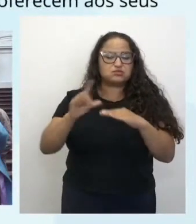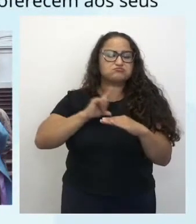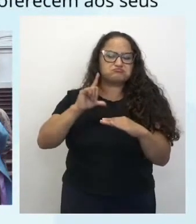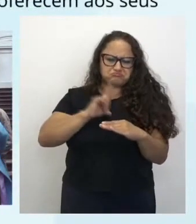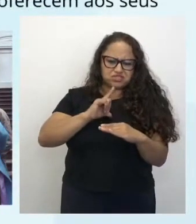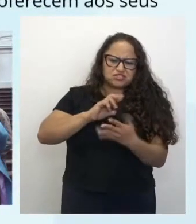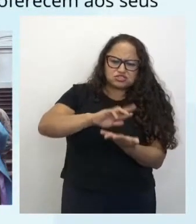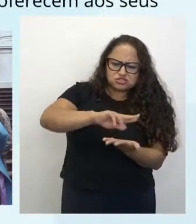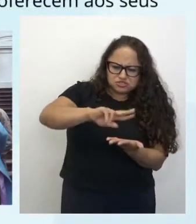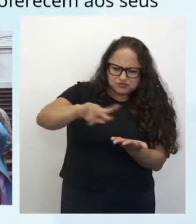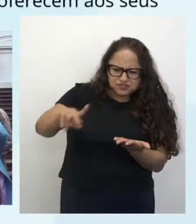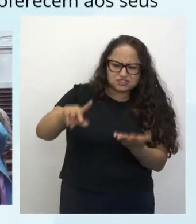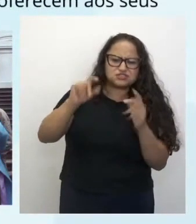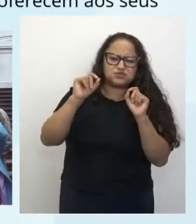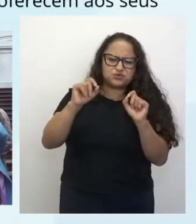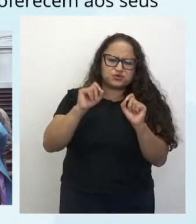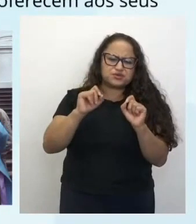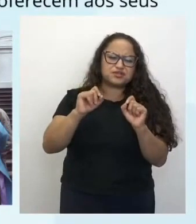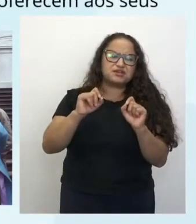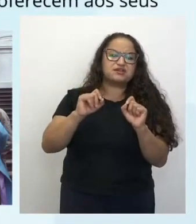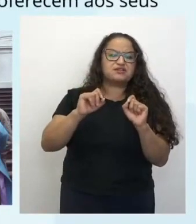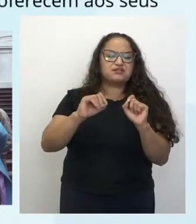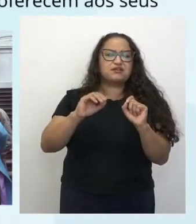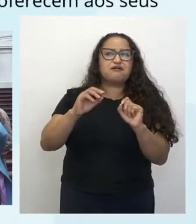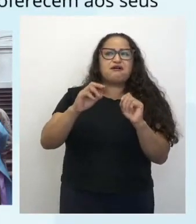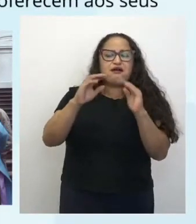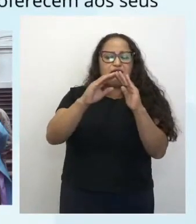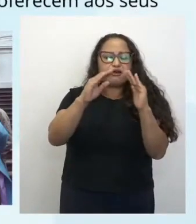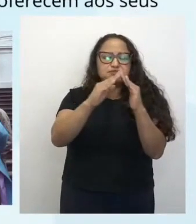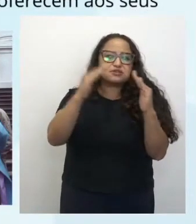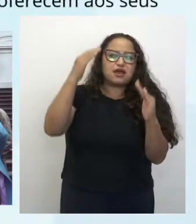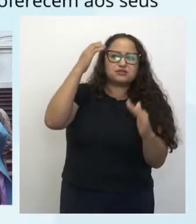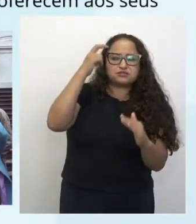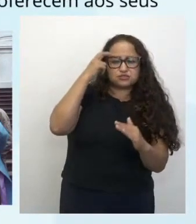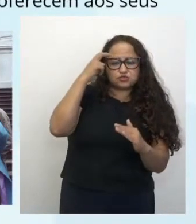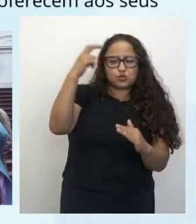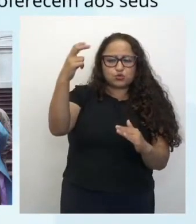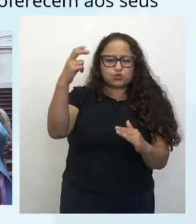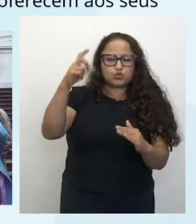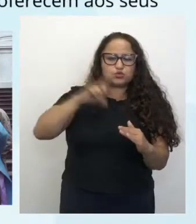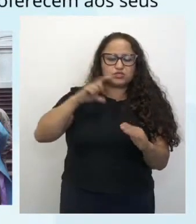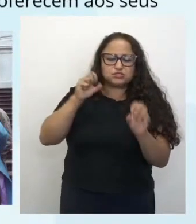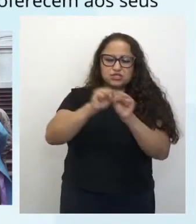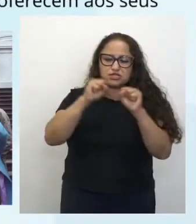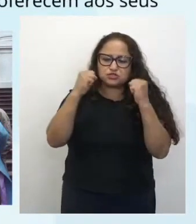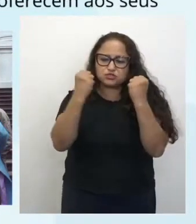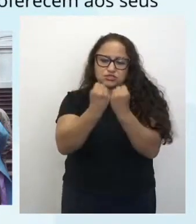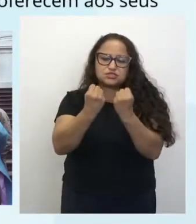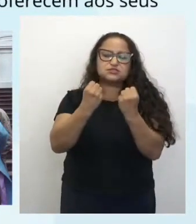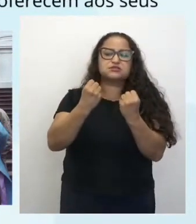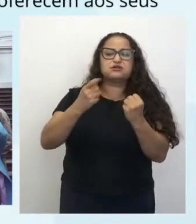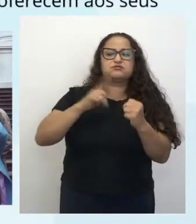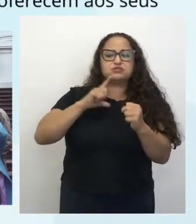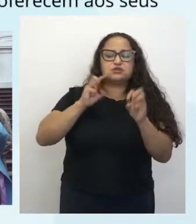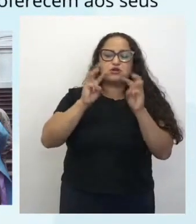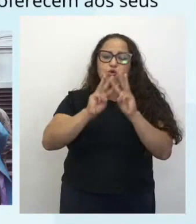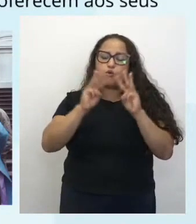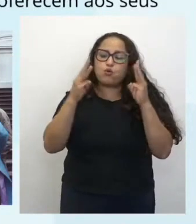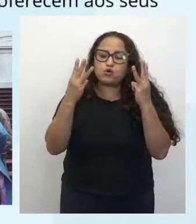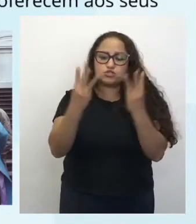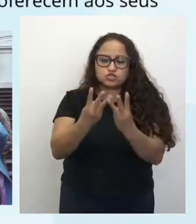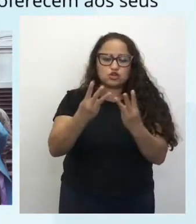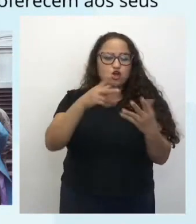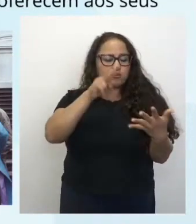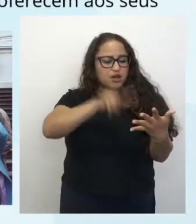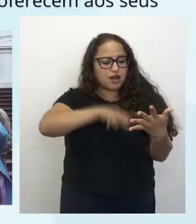Então, como eu já expliquei antes, as casas de cultura, associações de bairro, as ONGs acabam oferecendo workshops,